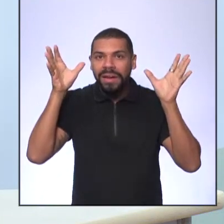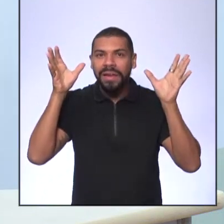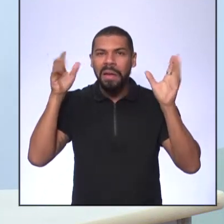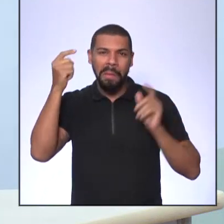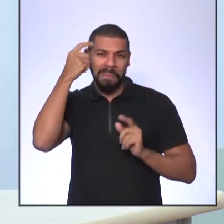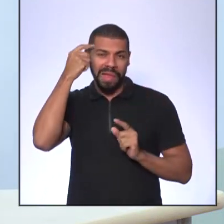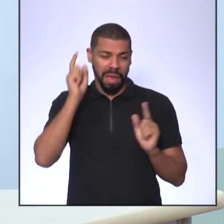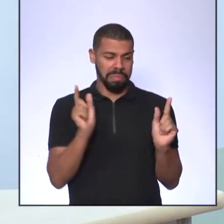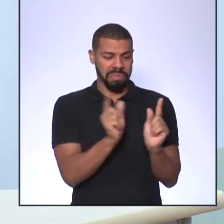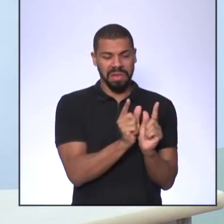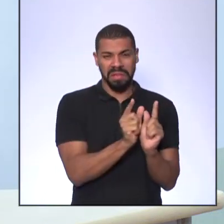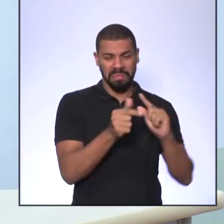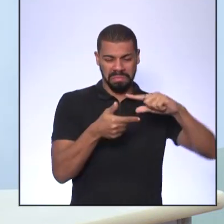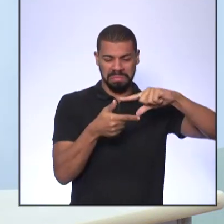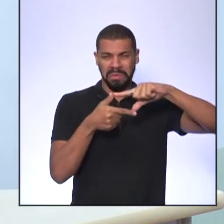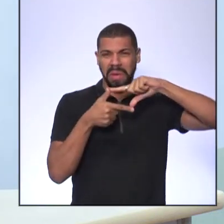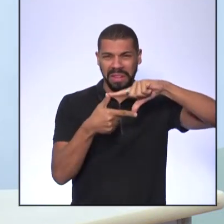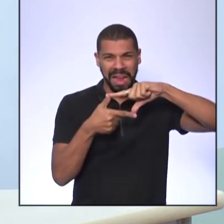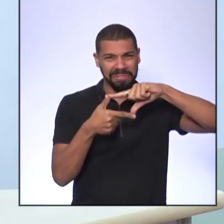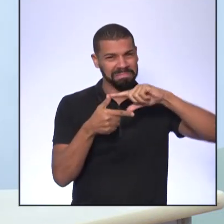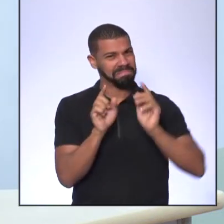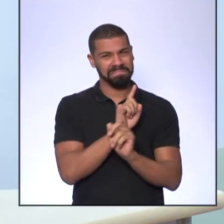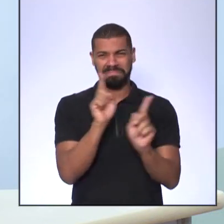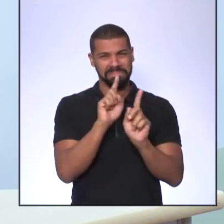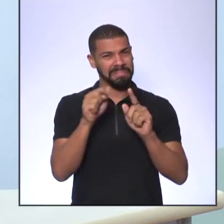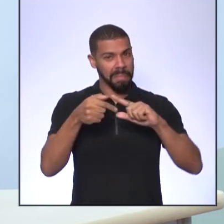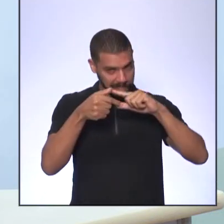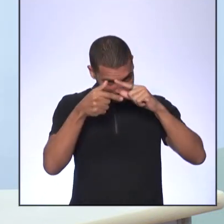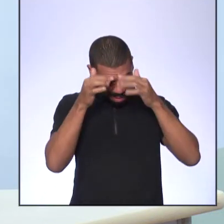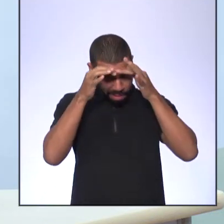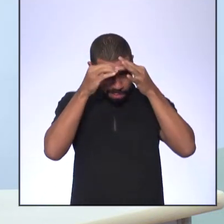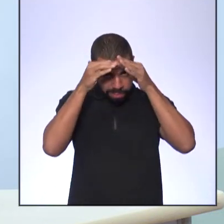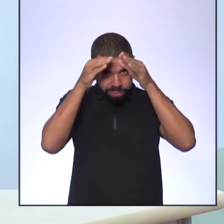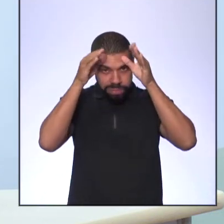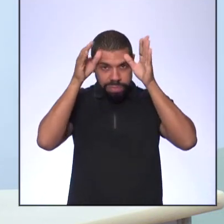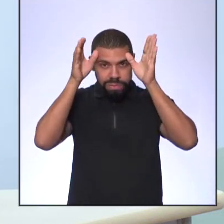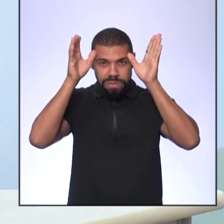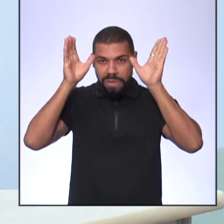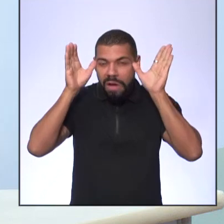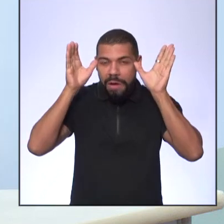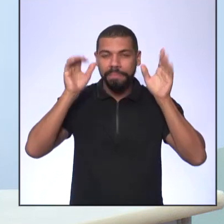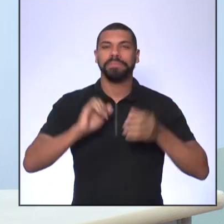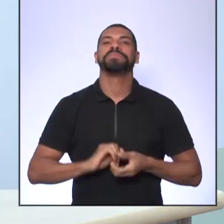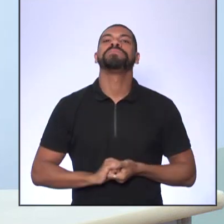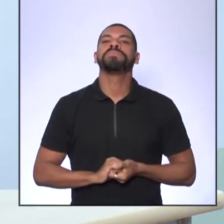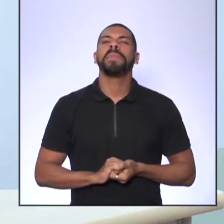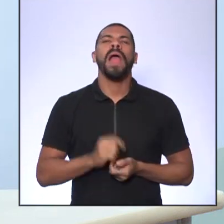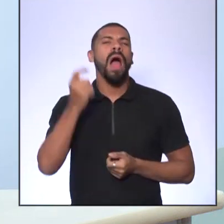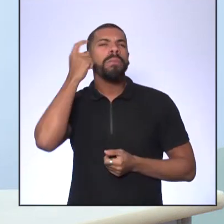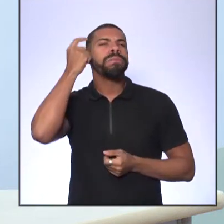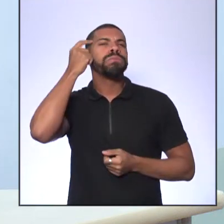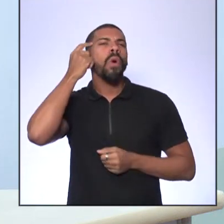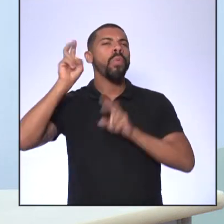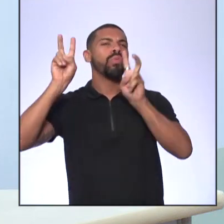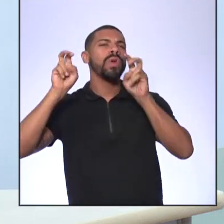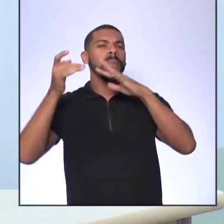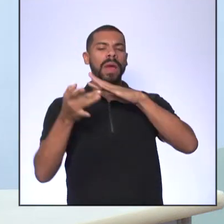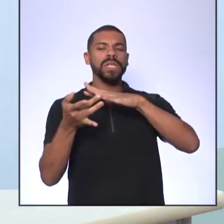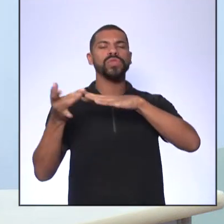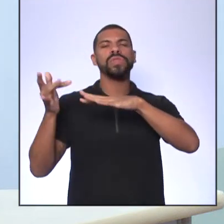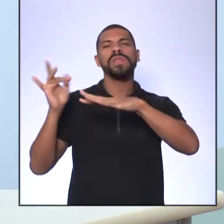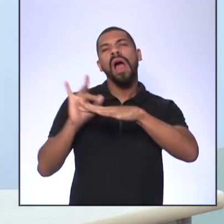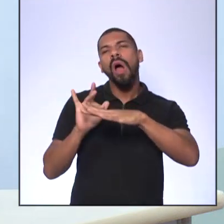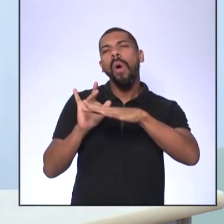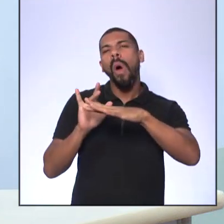gente vai pensar, né, dessa forma mais ampla. Então, vamos lá, pensando em redes sociais, né? Algumas redes a